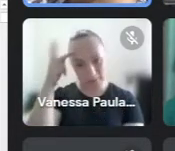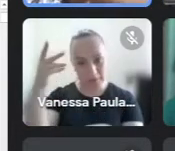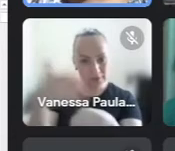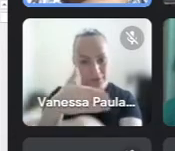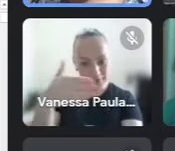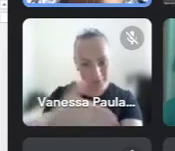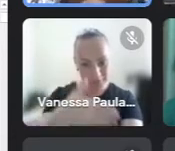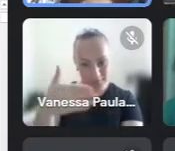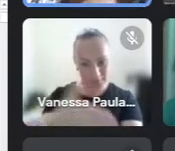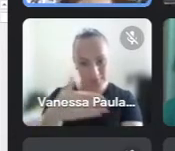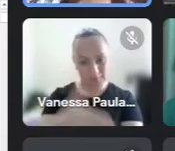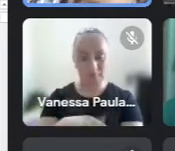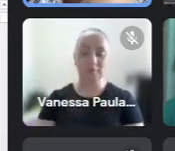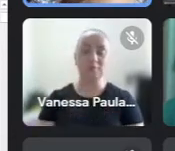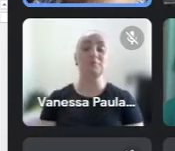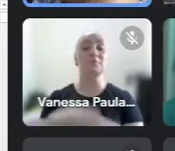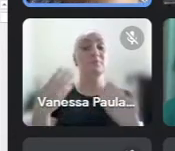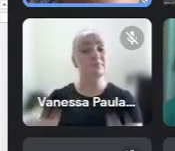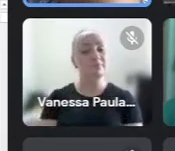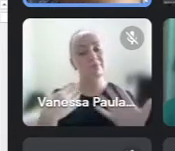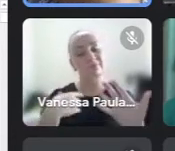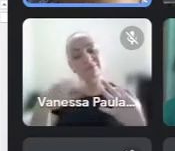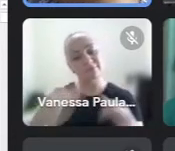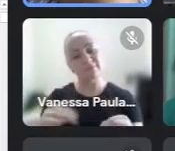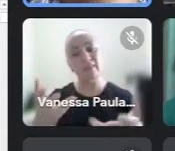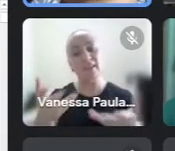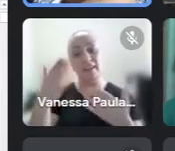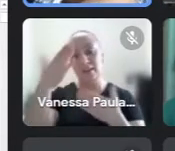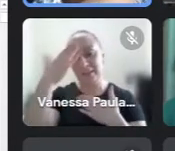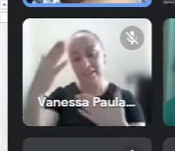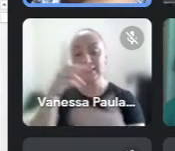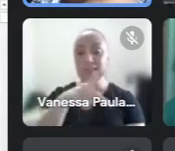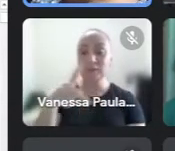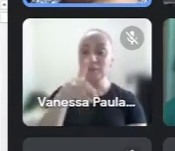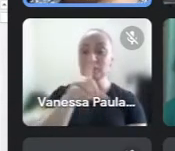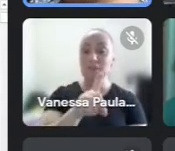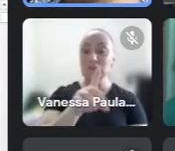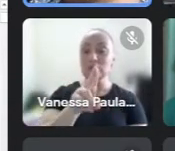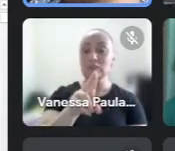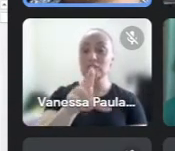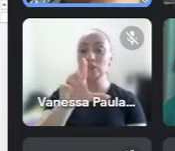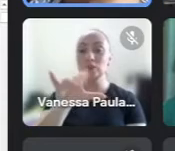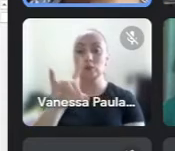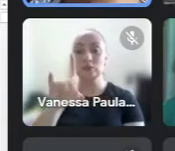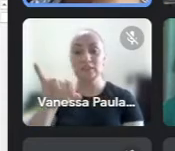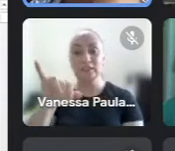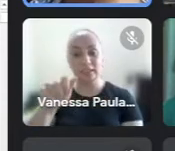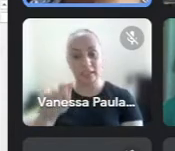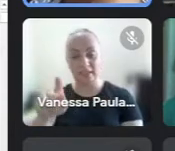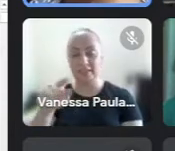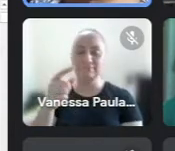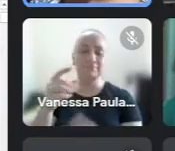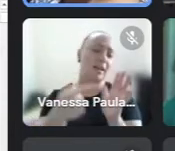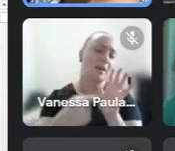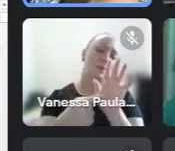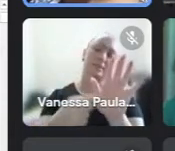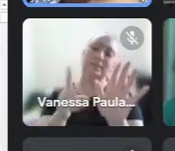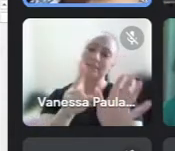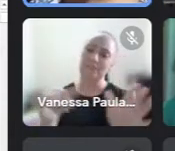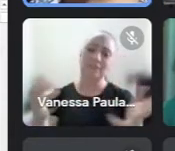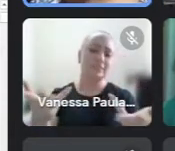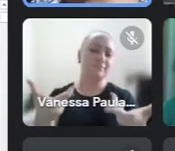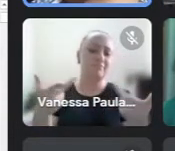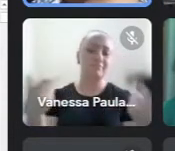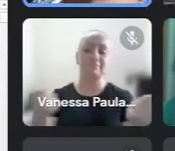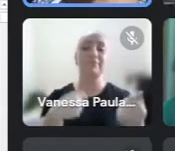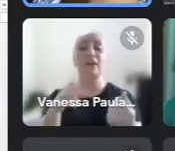né? Então, de imediato, quero agradecer a professora Dulcideia pela apresentação, que eu sei que será brilhante, né, e que vai